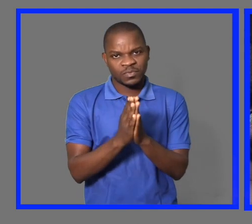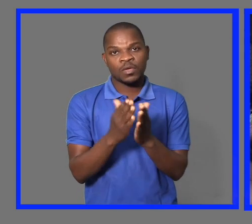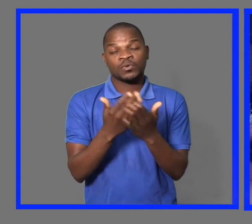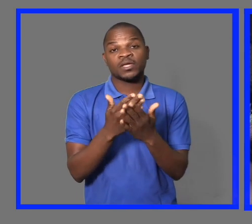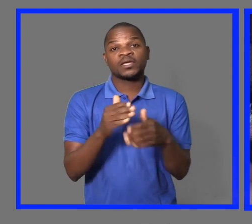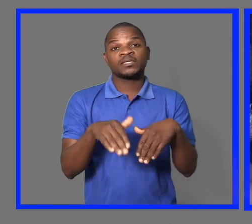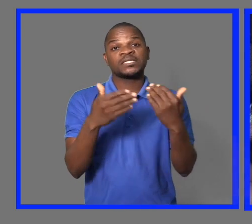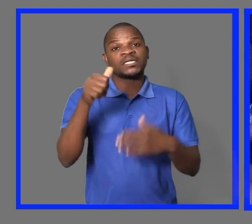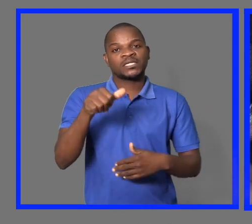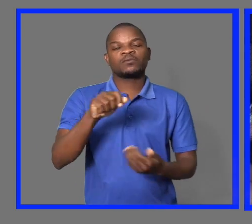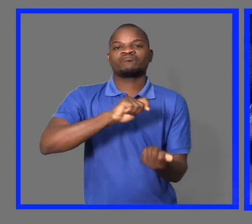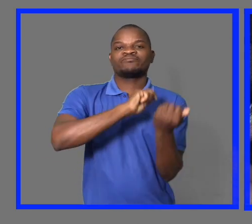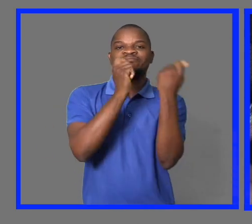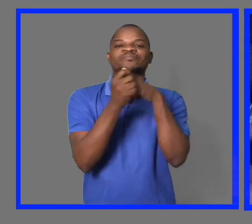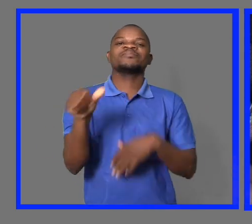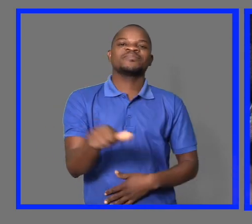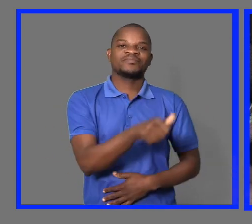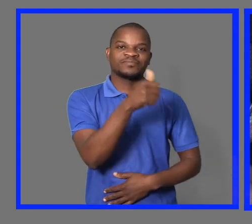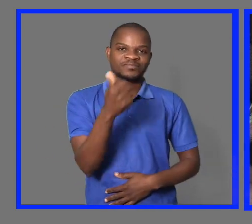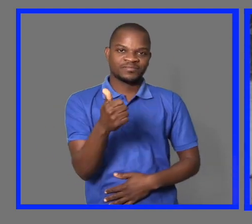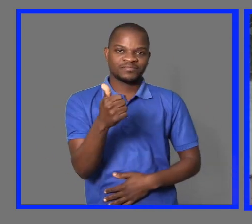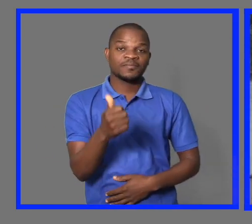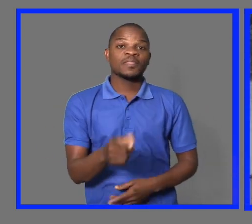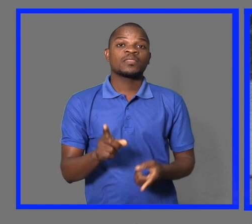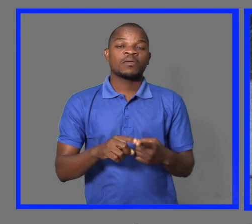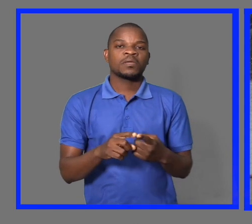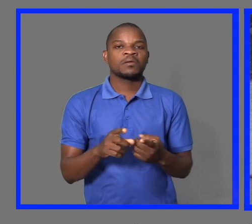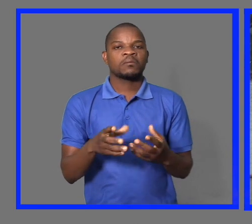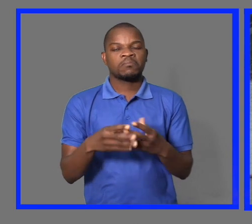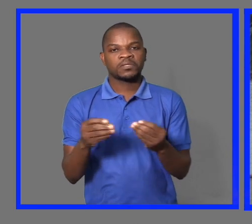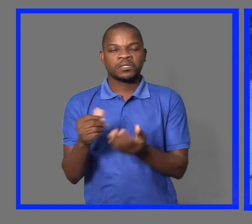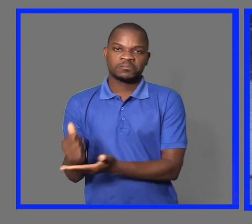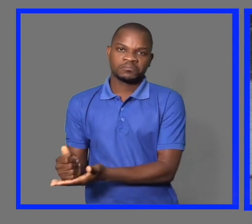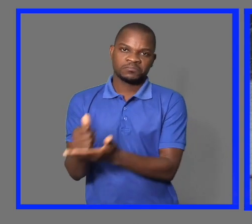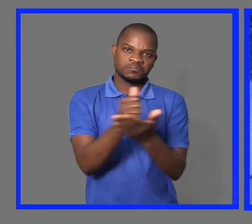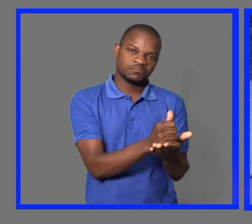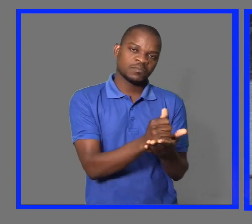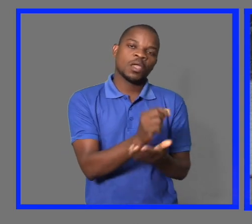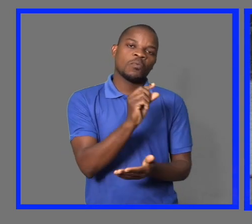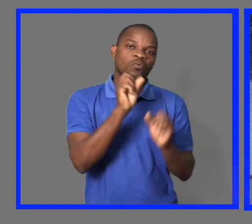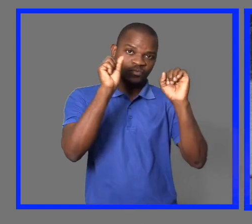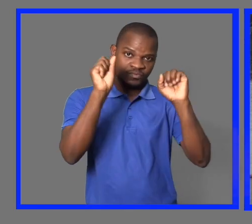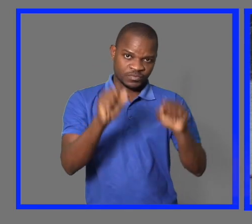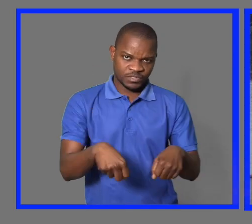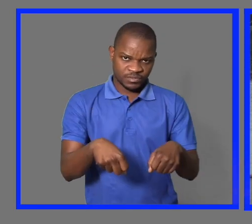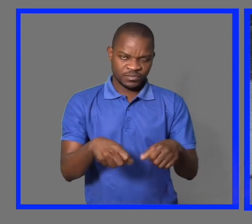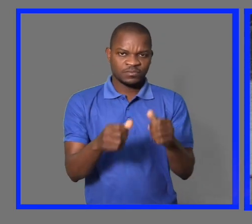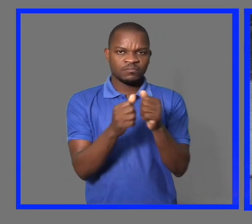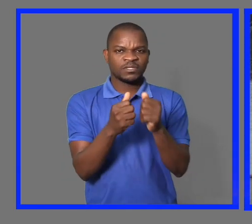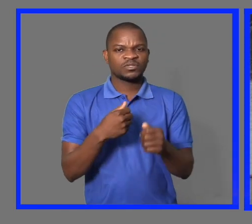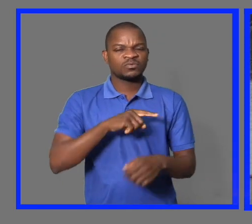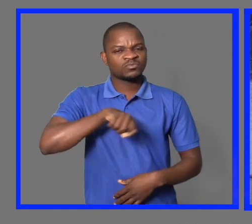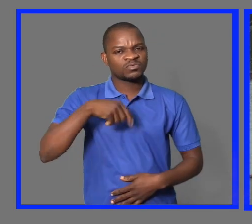cinzente como este num dia de sol. O foco que nós trouxemos é mesmo para ajudar. Nós sabemos